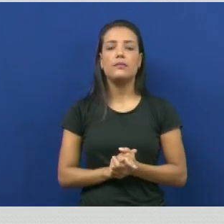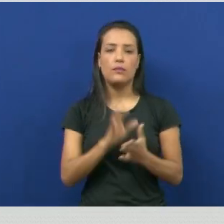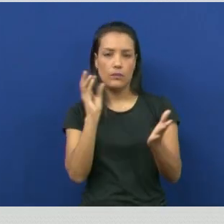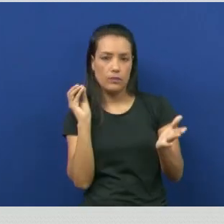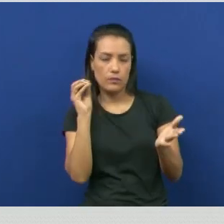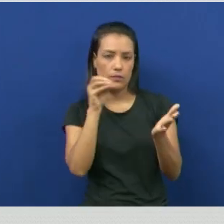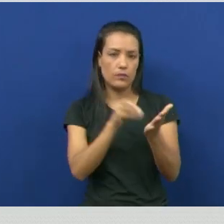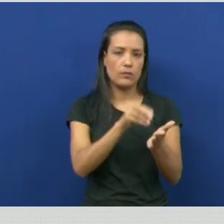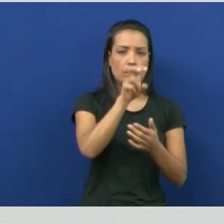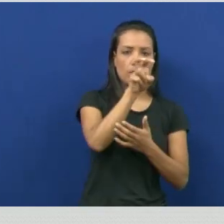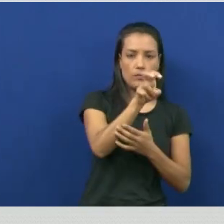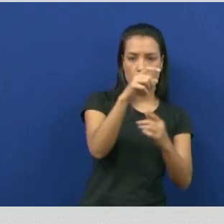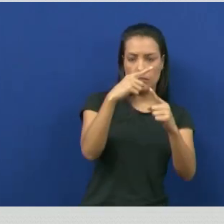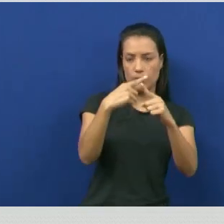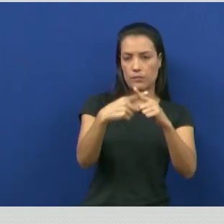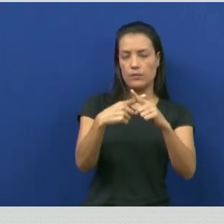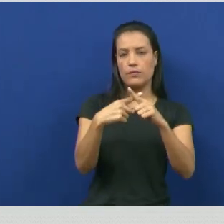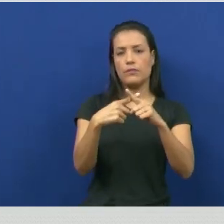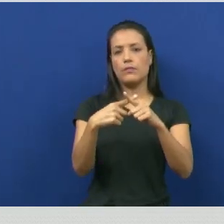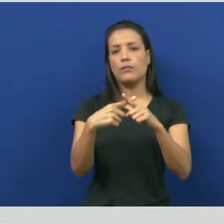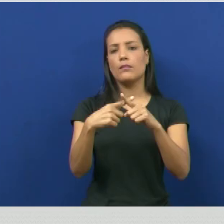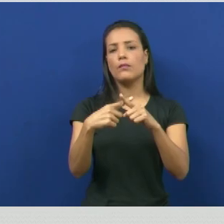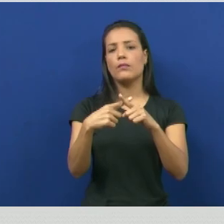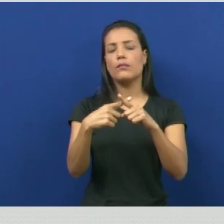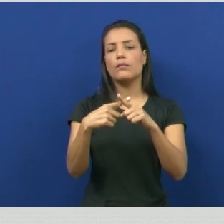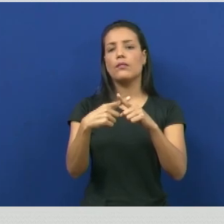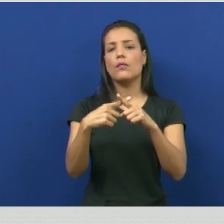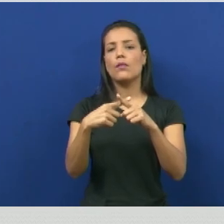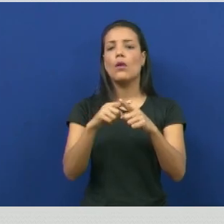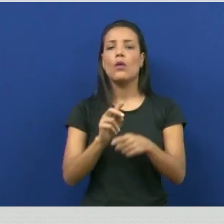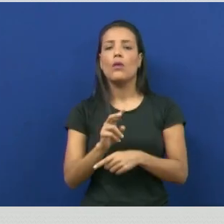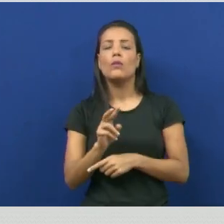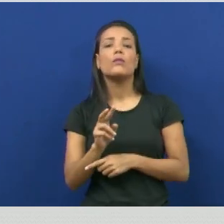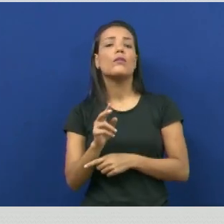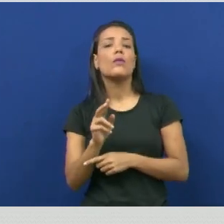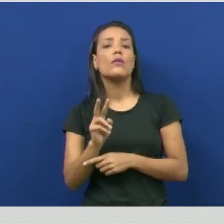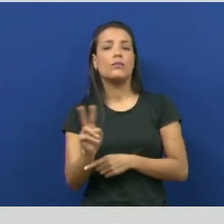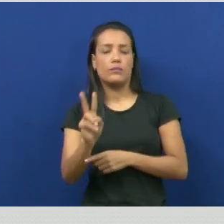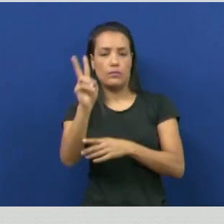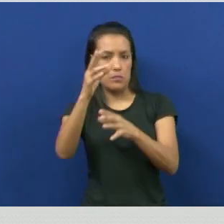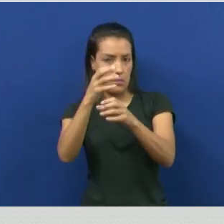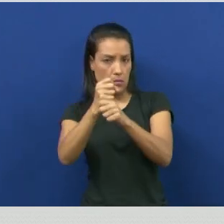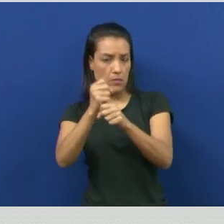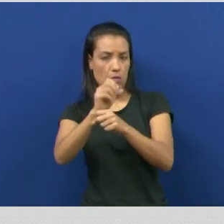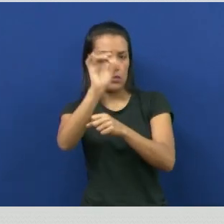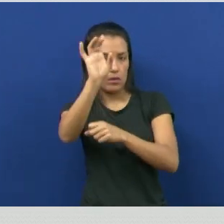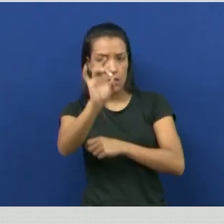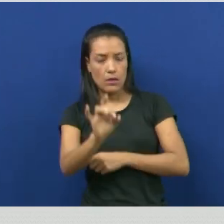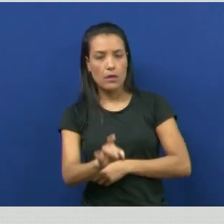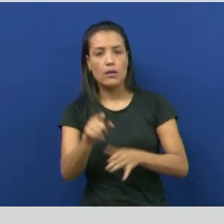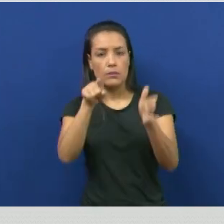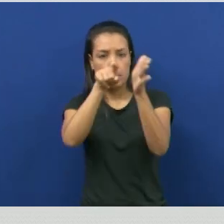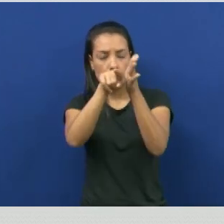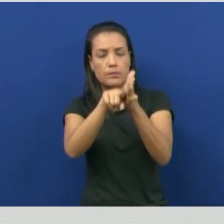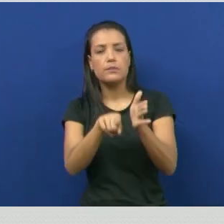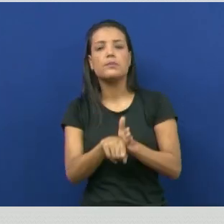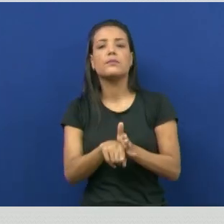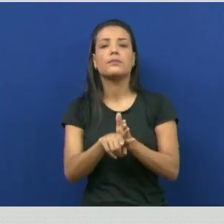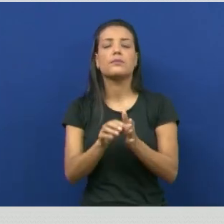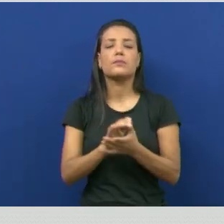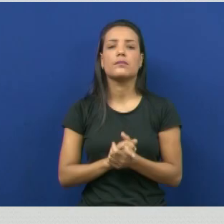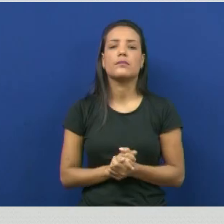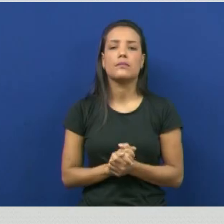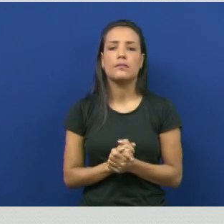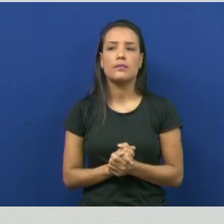número o valor de cada questão, certo? Que é 3. Então, 5 vezes o 3, mais